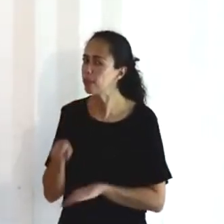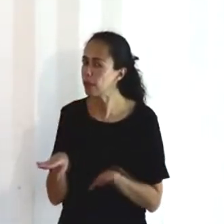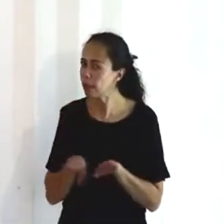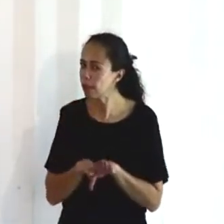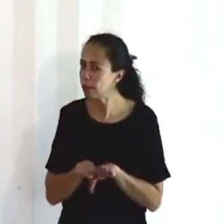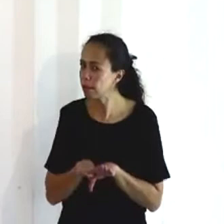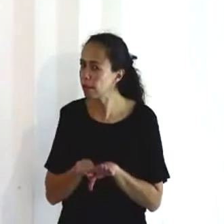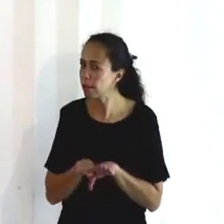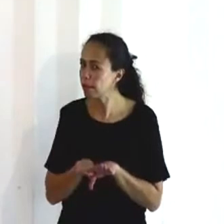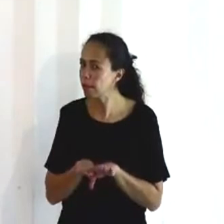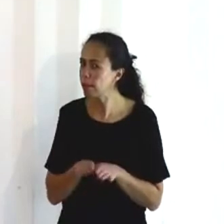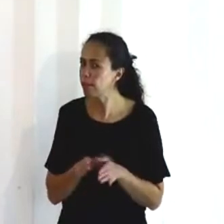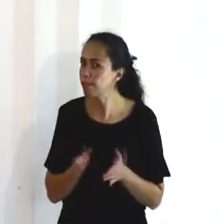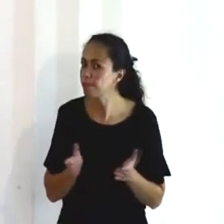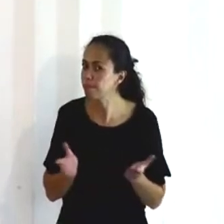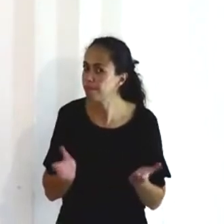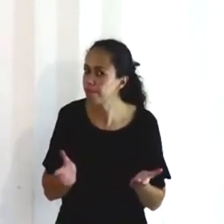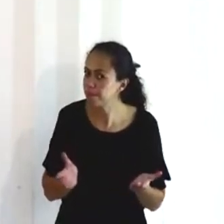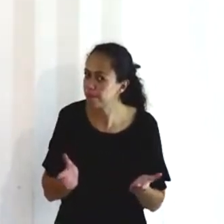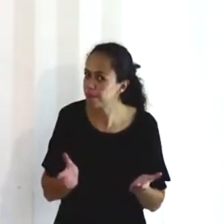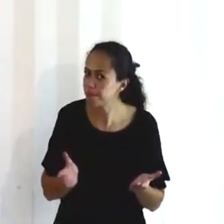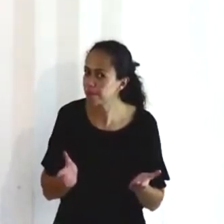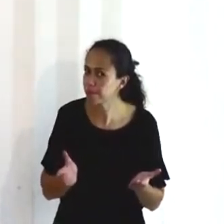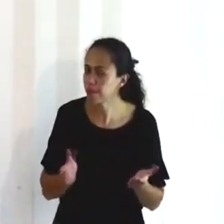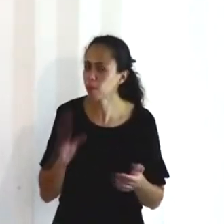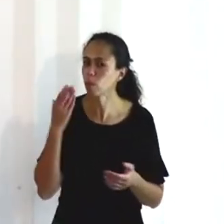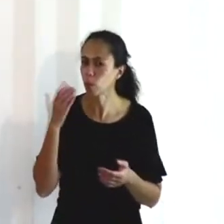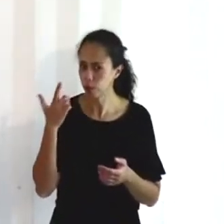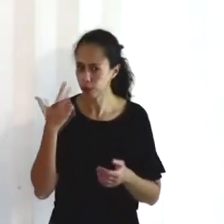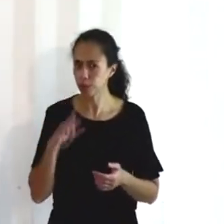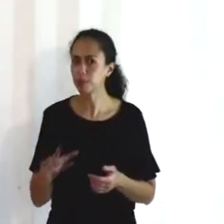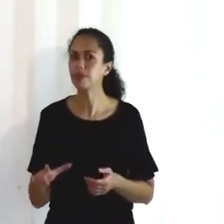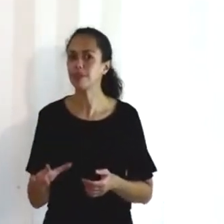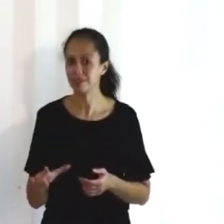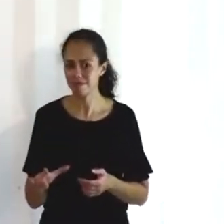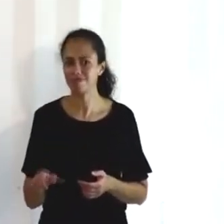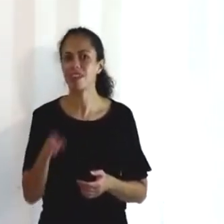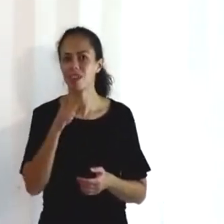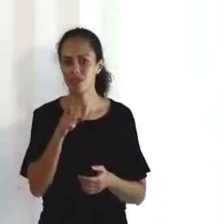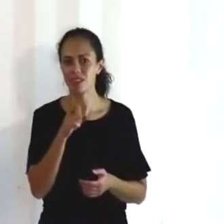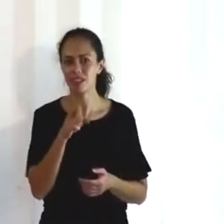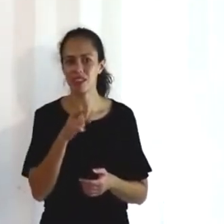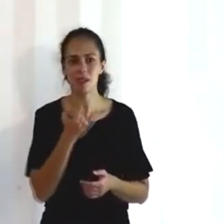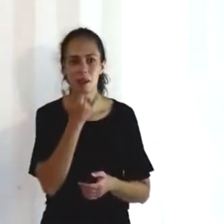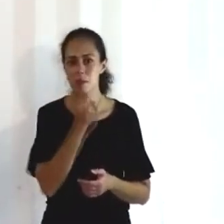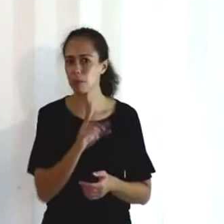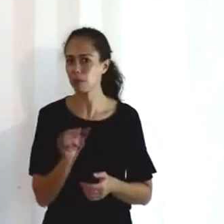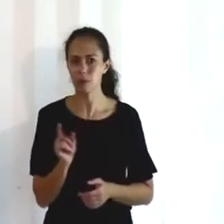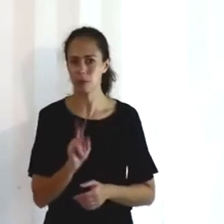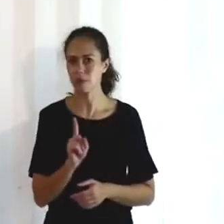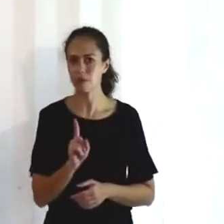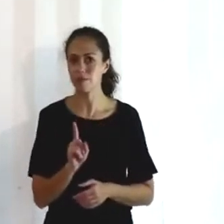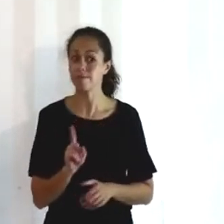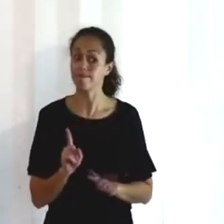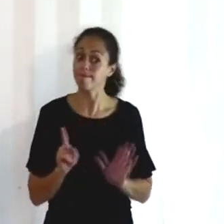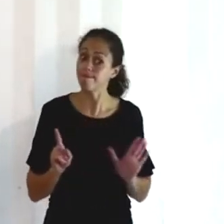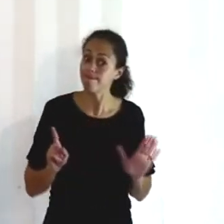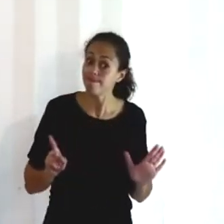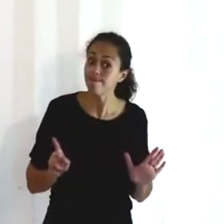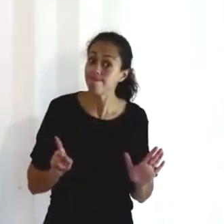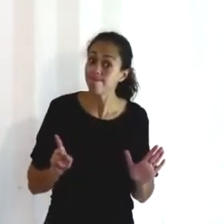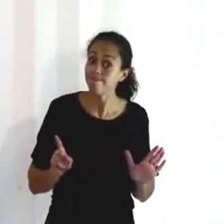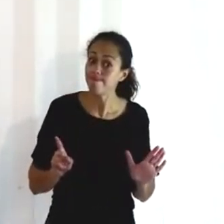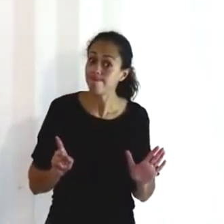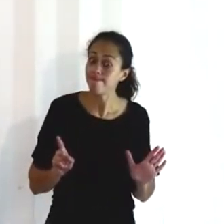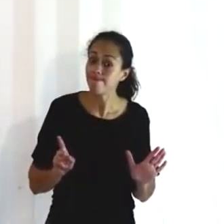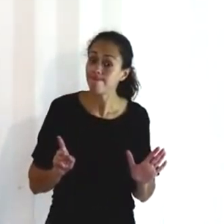consequência muito ruim àquele que não se esforça para perdoar. Então essa é a primeira coisa, perdoar